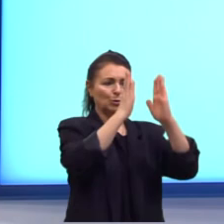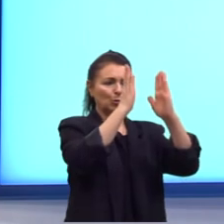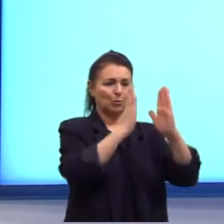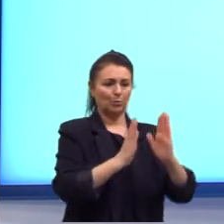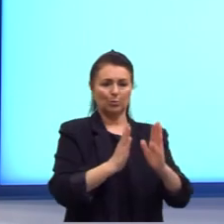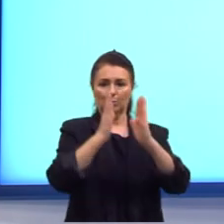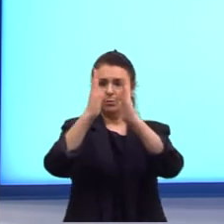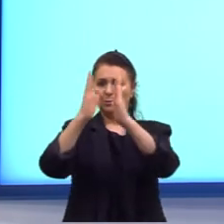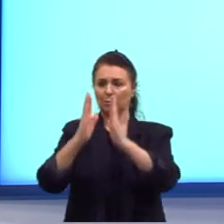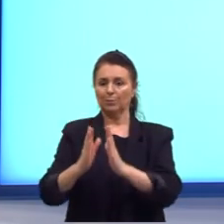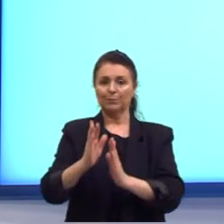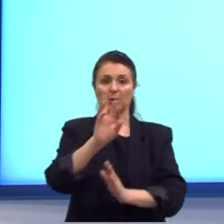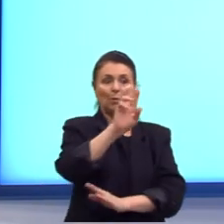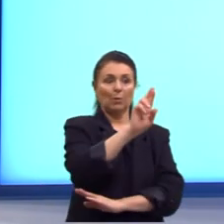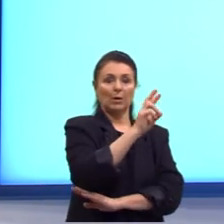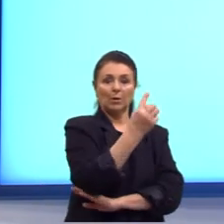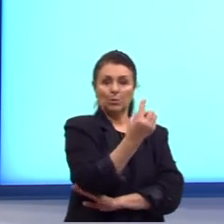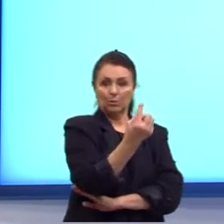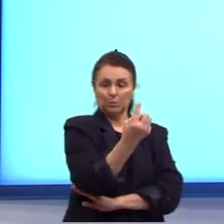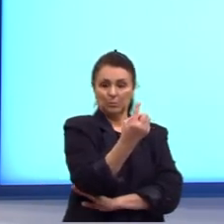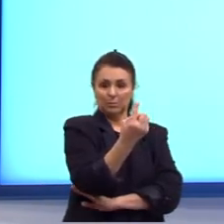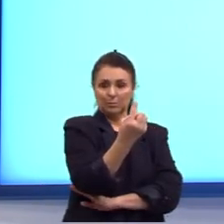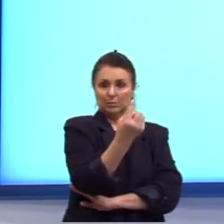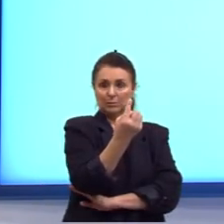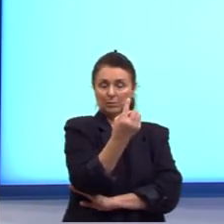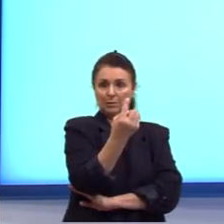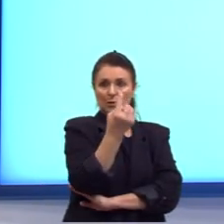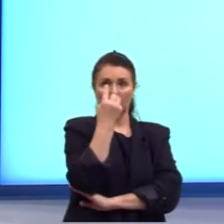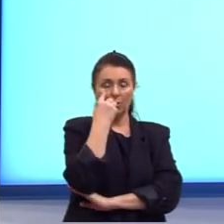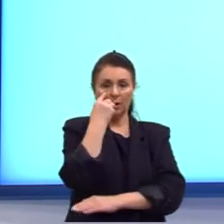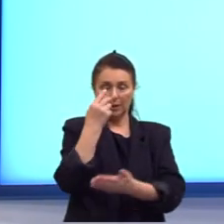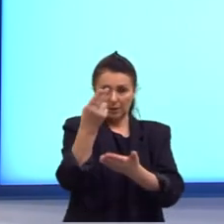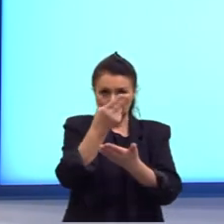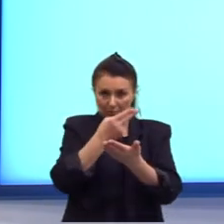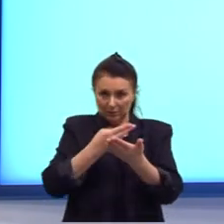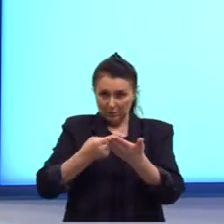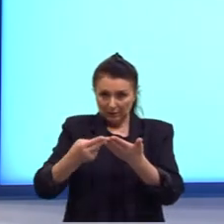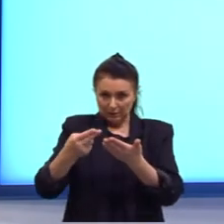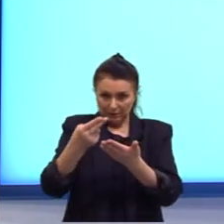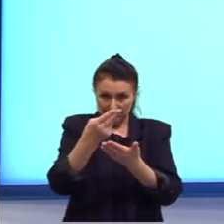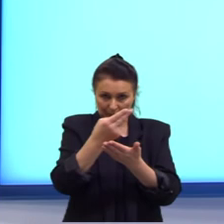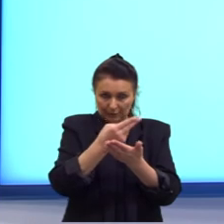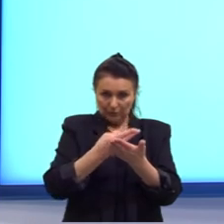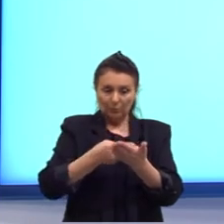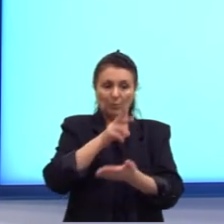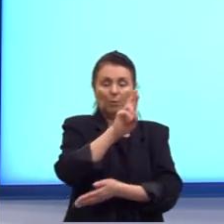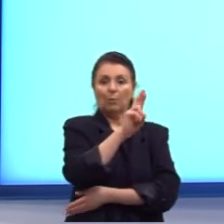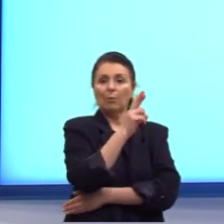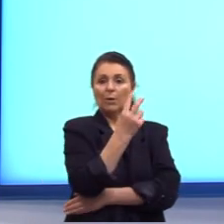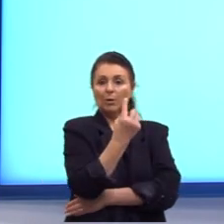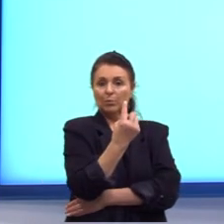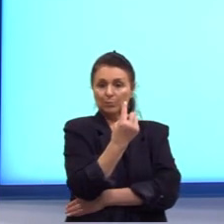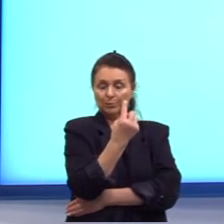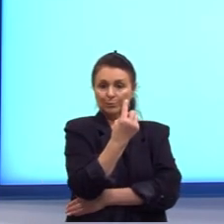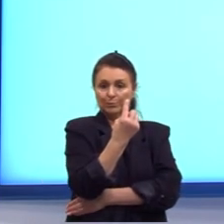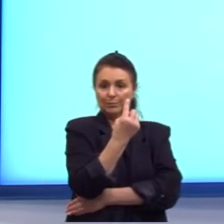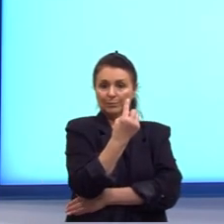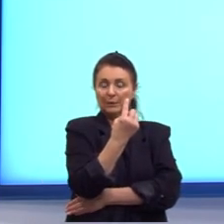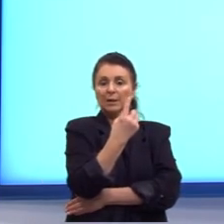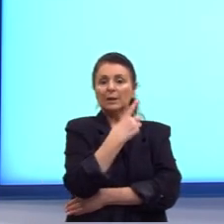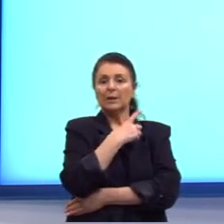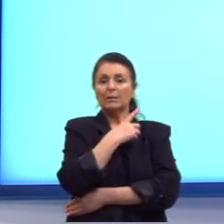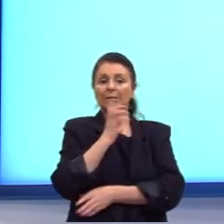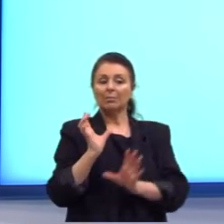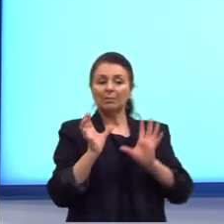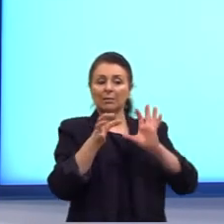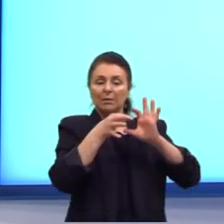observar que o R1 apesar de neste desenho aqui não parecer tanto tá o R1 ele vai tá